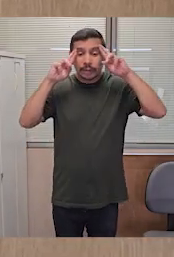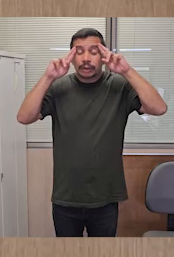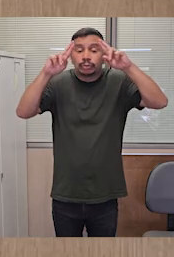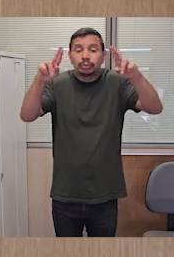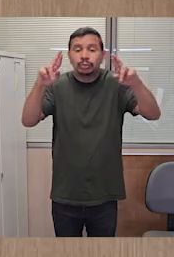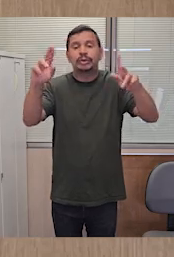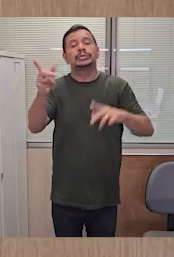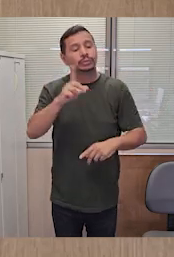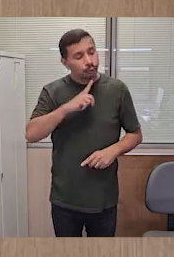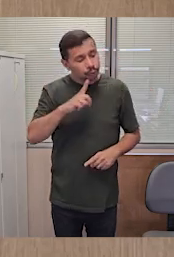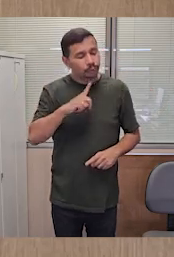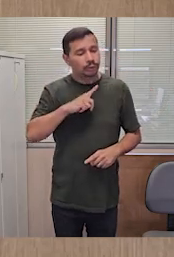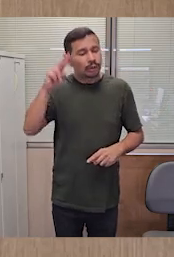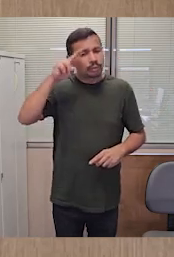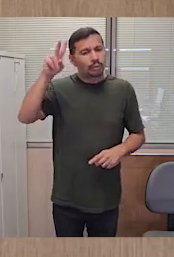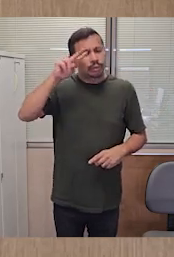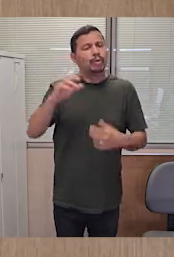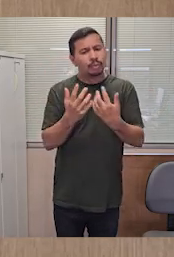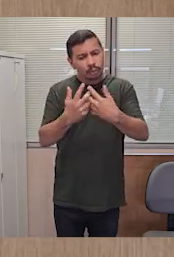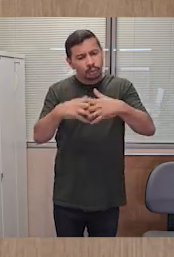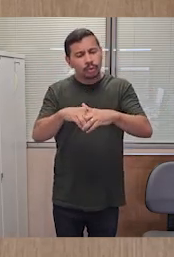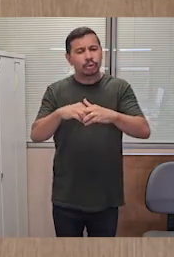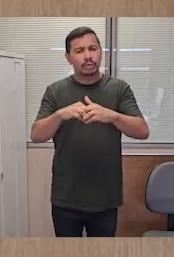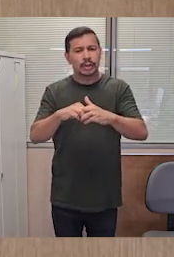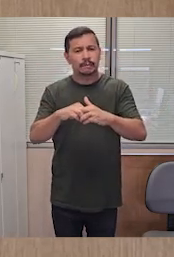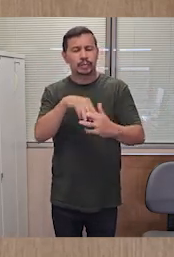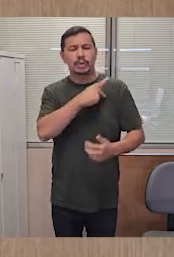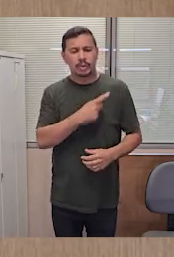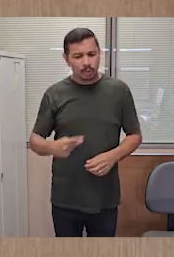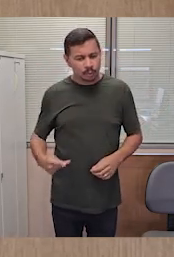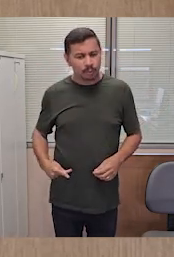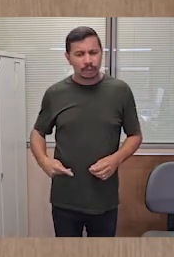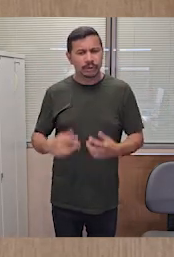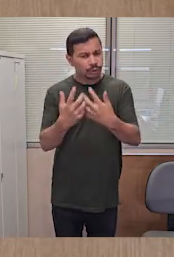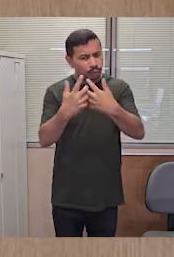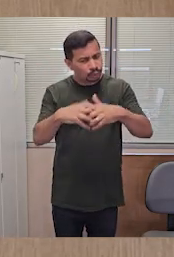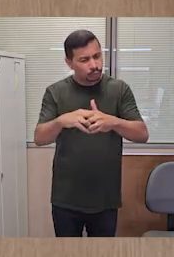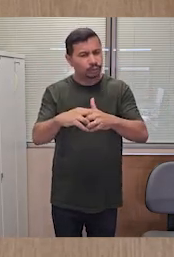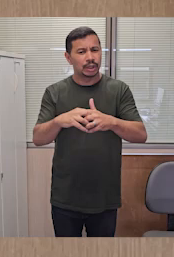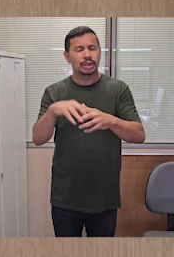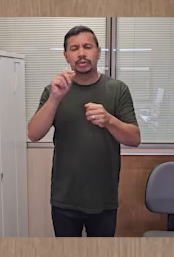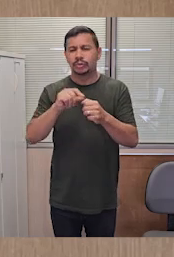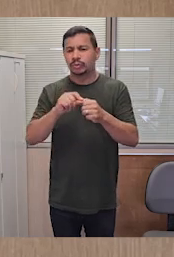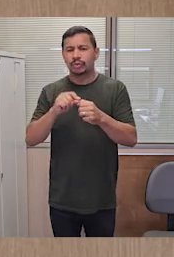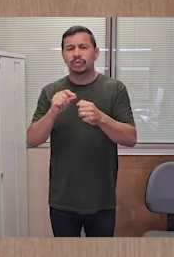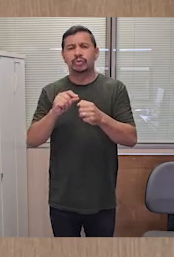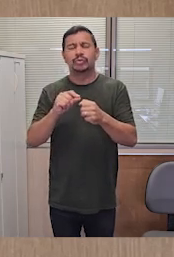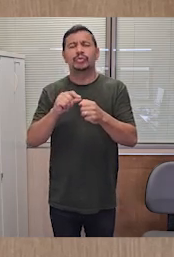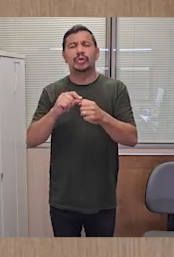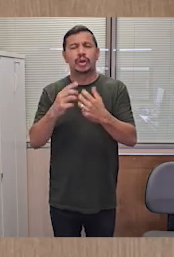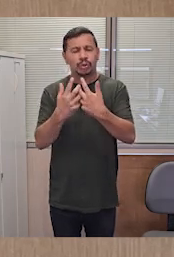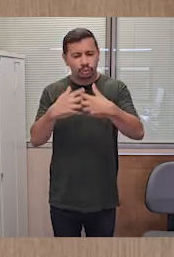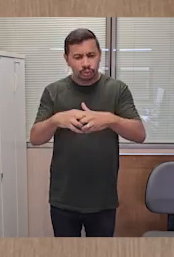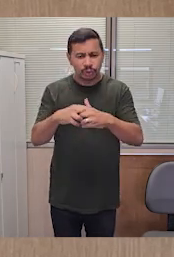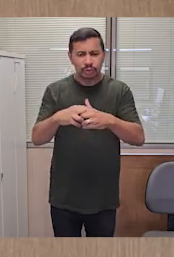um respeito muito grande pela própria história do sindicato. Tá? Ele foi presidente do sindicato, ele fez com que o sindicato,